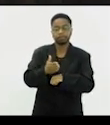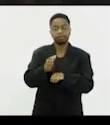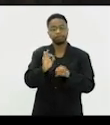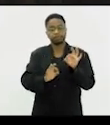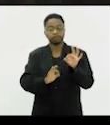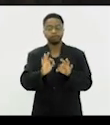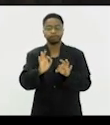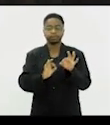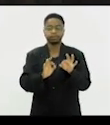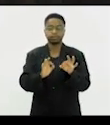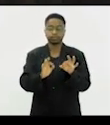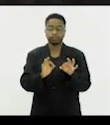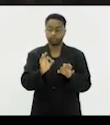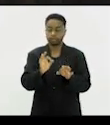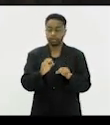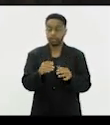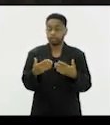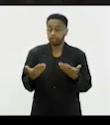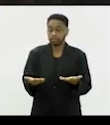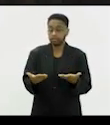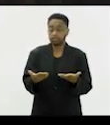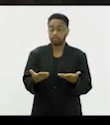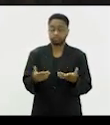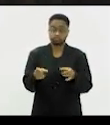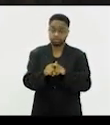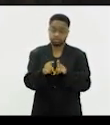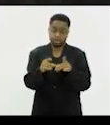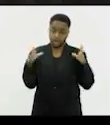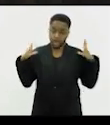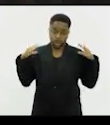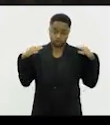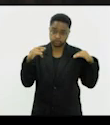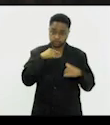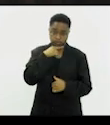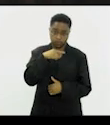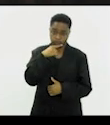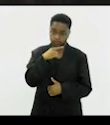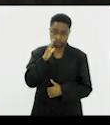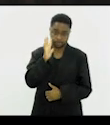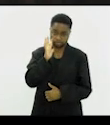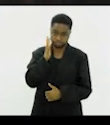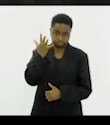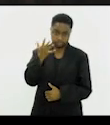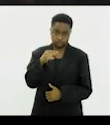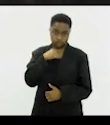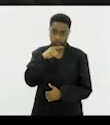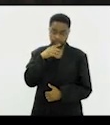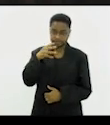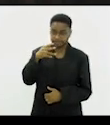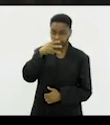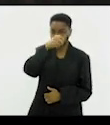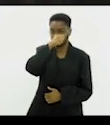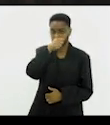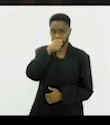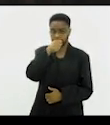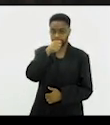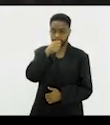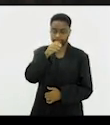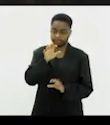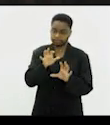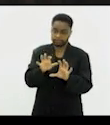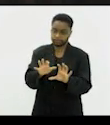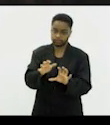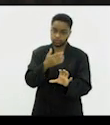aí, nem o arcanjo Gabriel é capaz de salvar essa situação